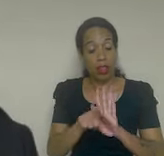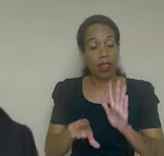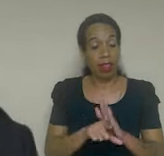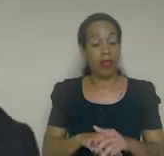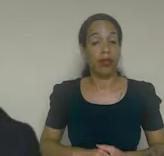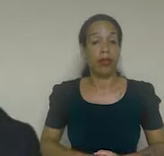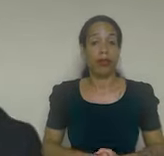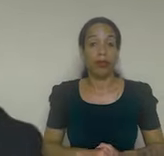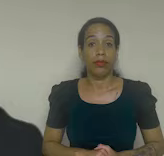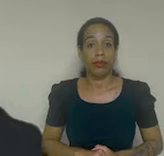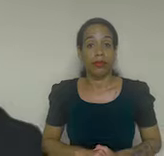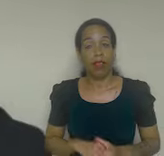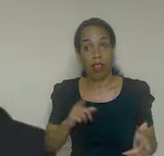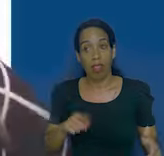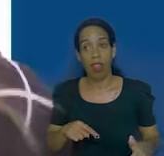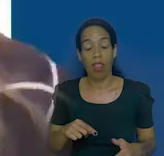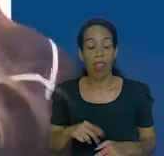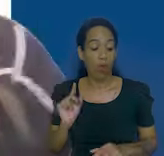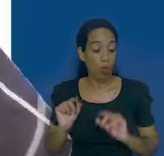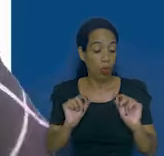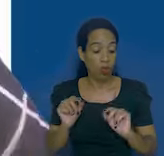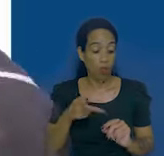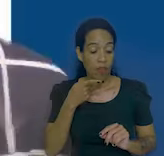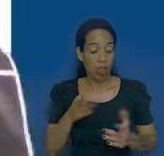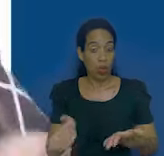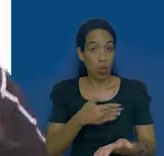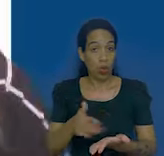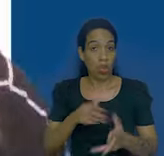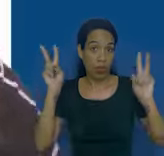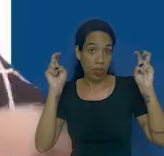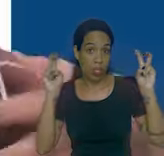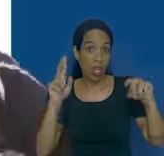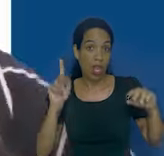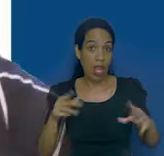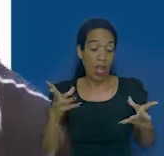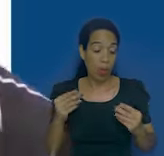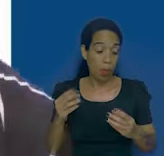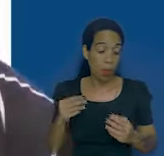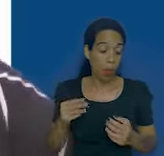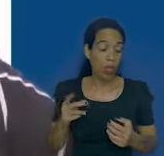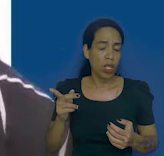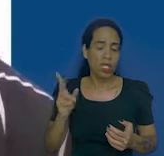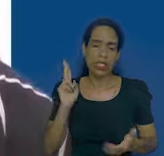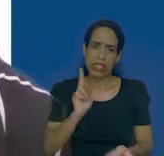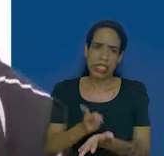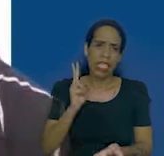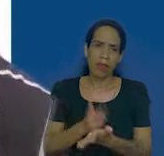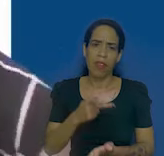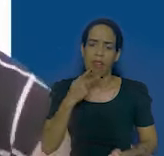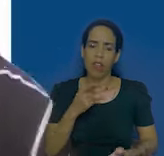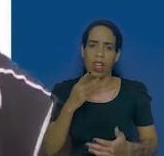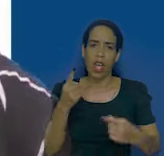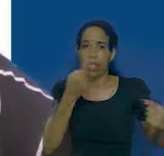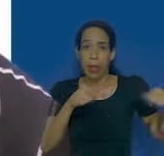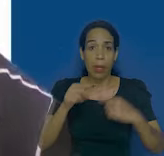legislação. Eu acho que o que a gente falou no livro sobre isso, e é uma coisa que eu e Bianca, a gente bate com os